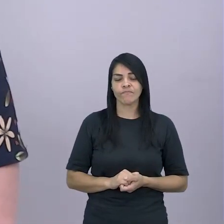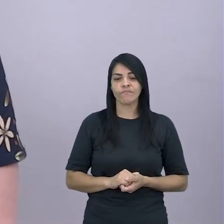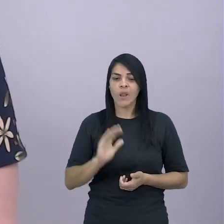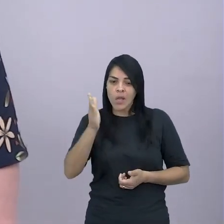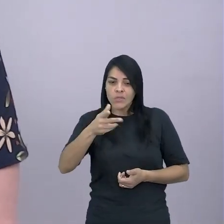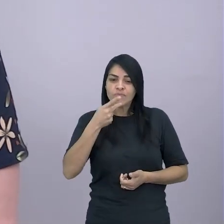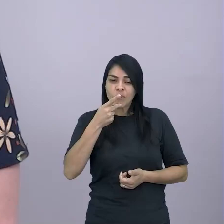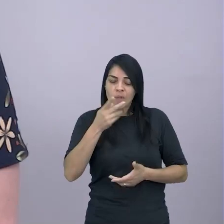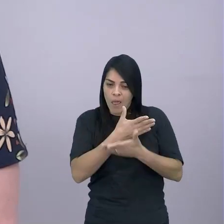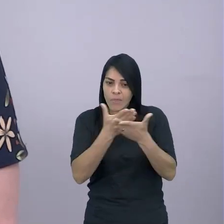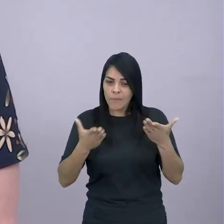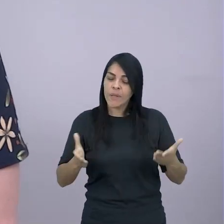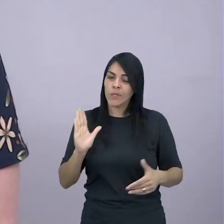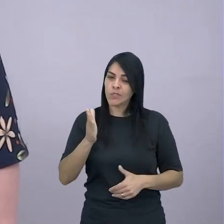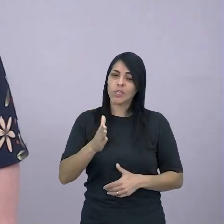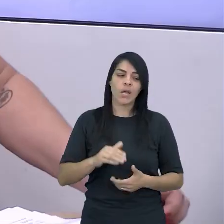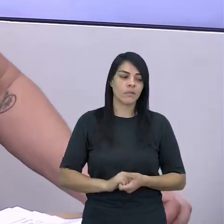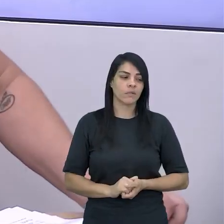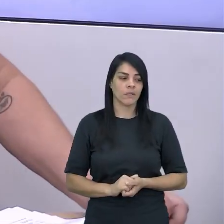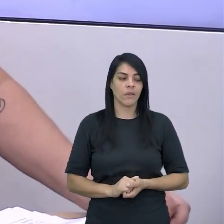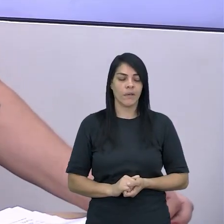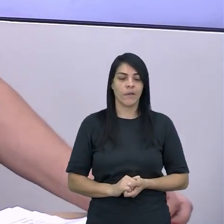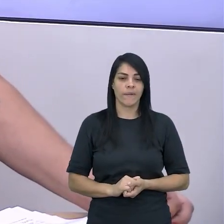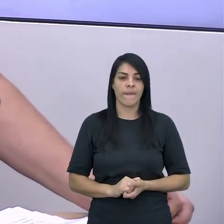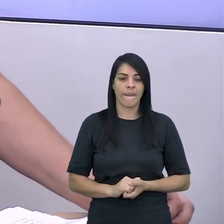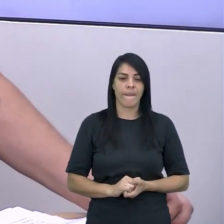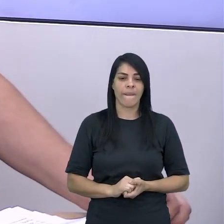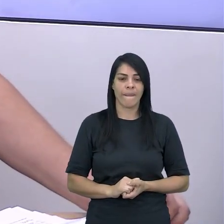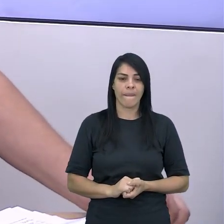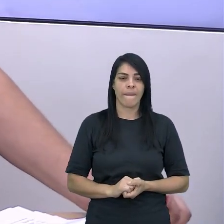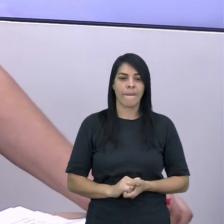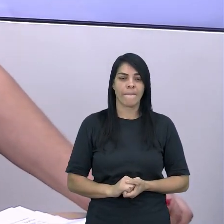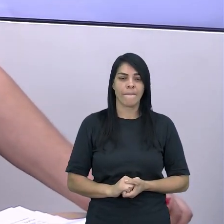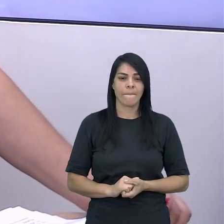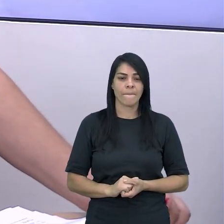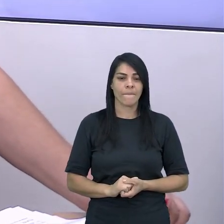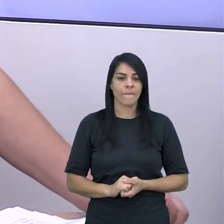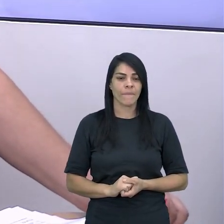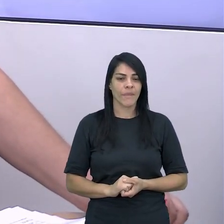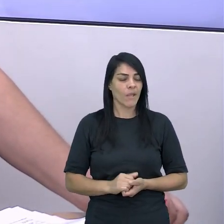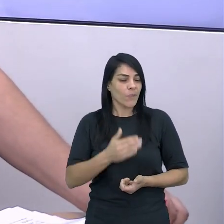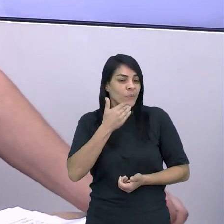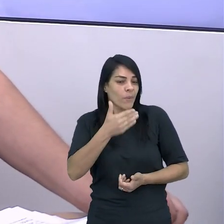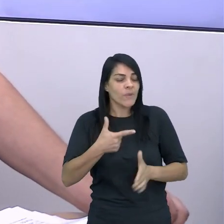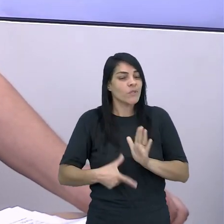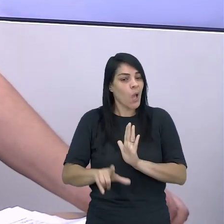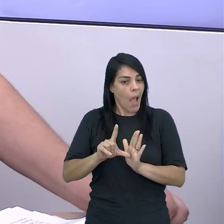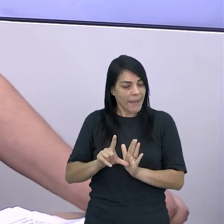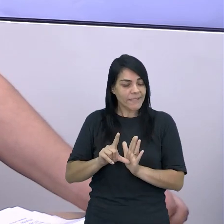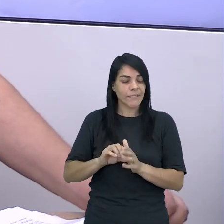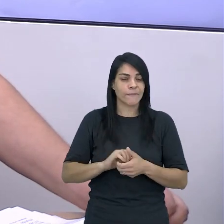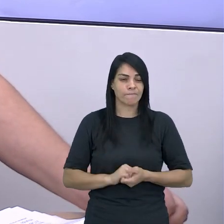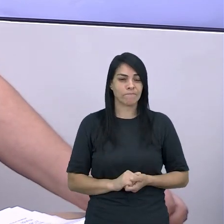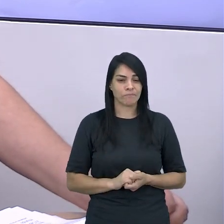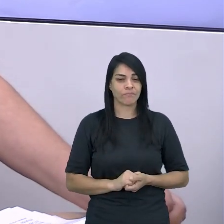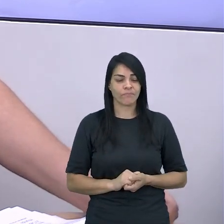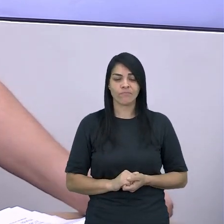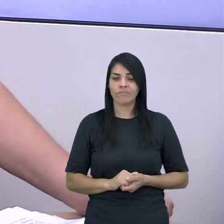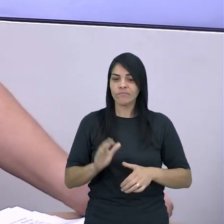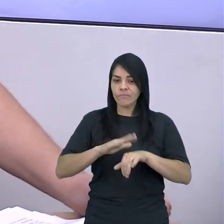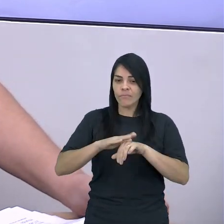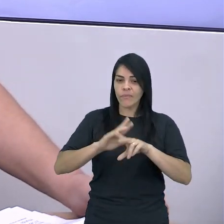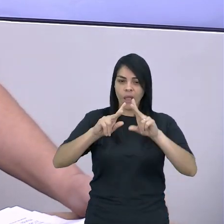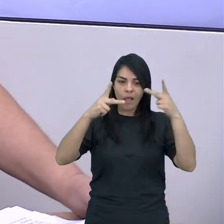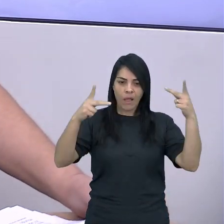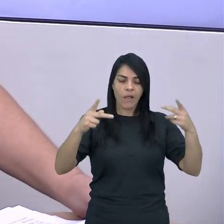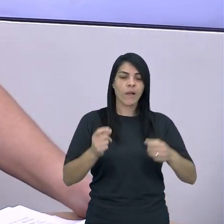aqui pra gente. Aham. É o Bilby. Eu vou pedir, antes da gente fazer esse slide,